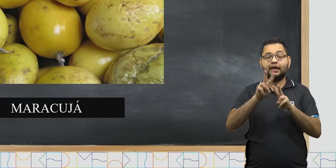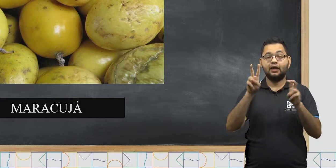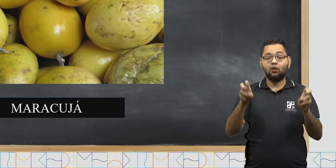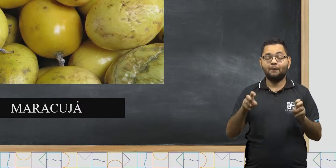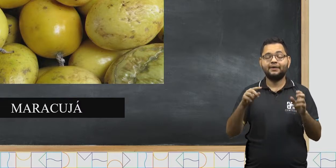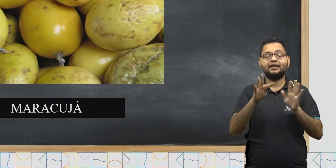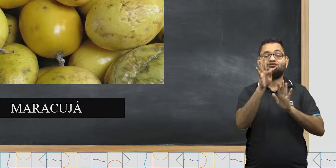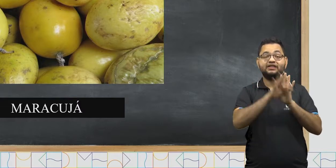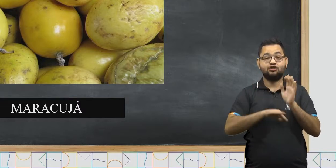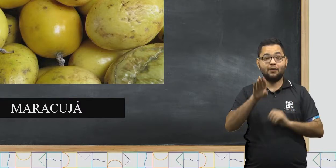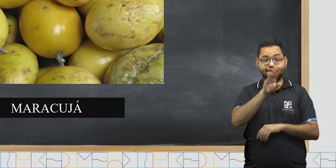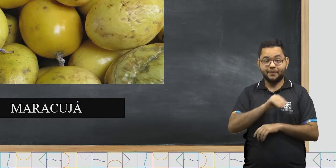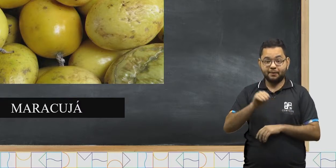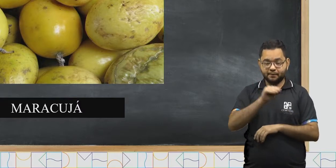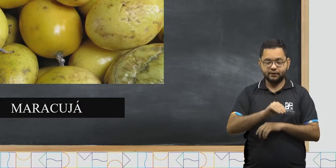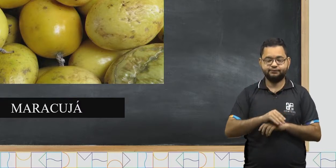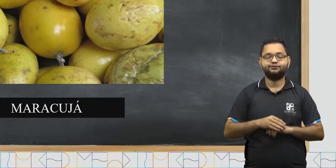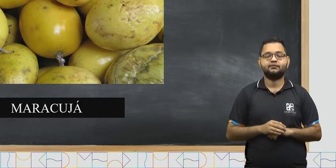agora. Em